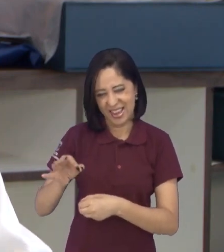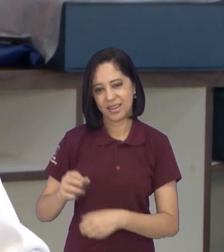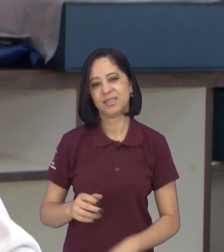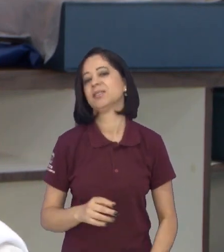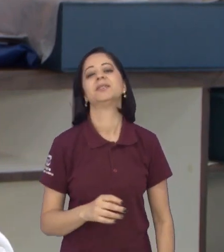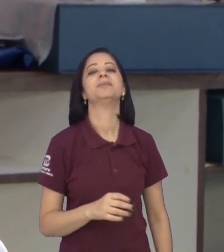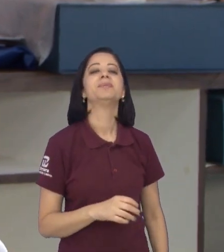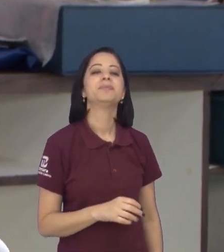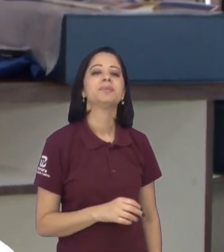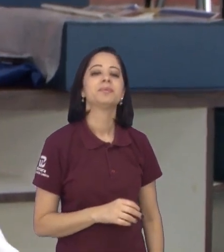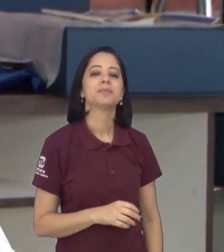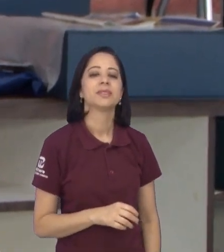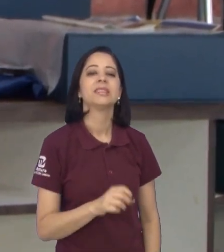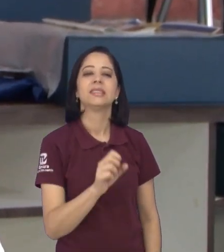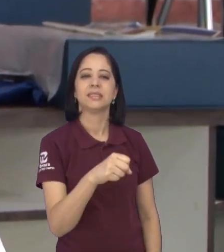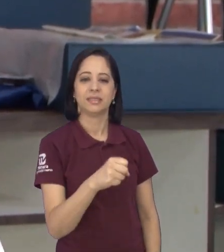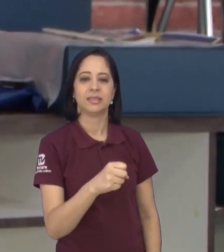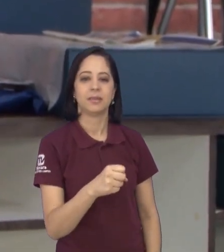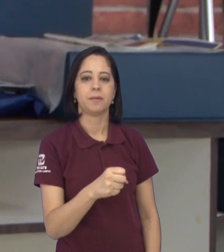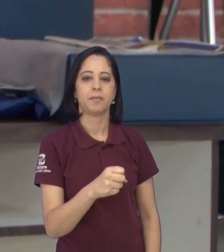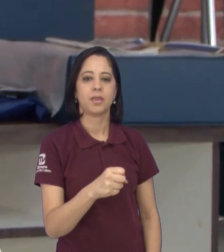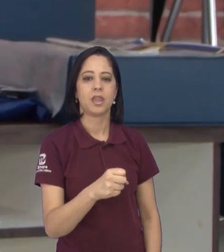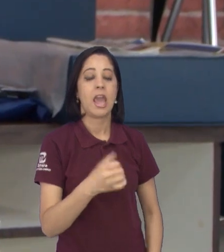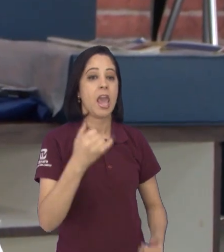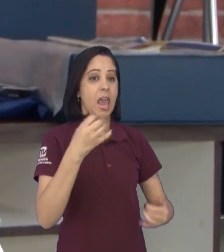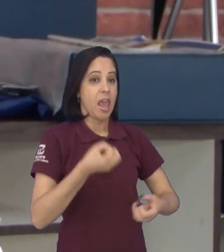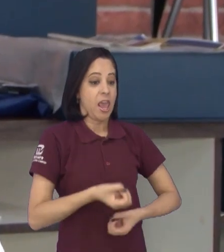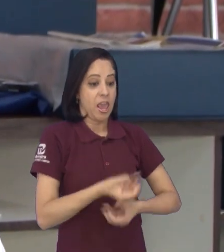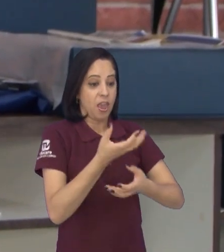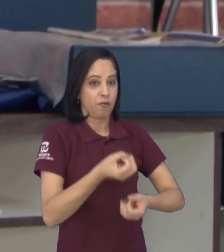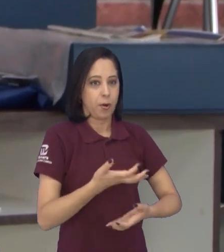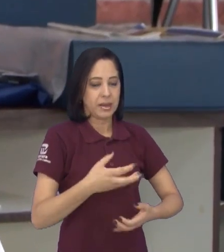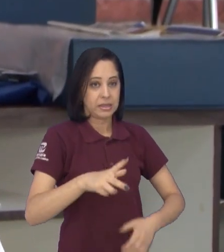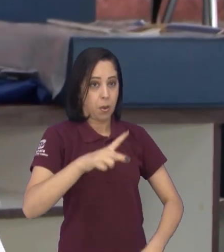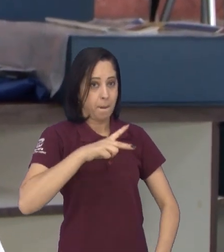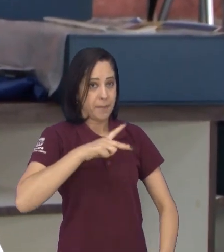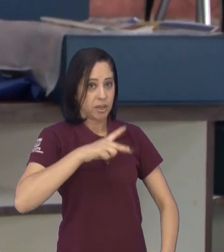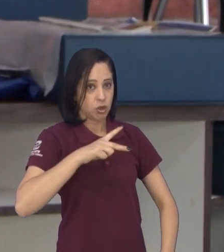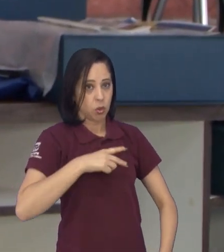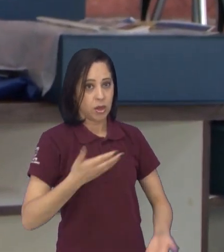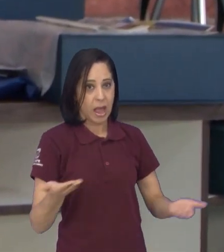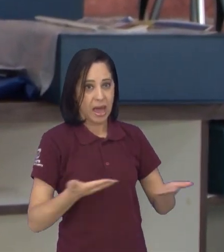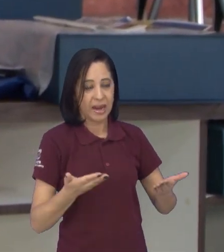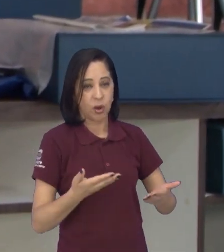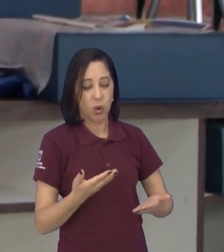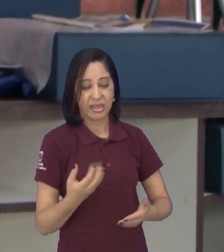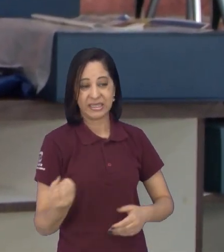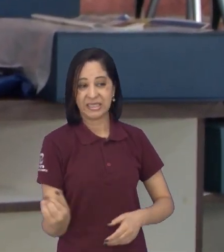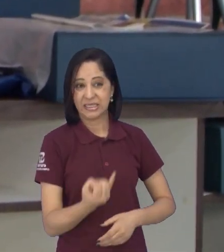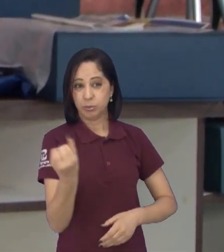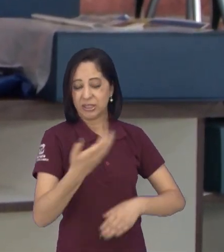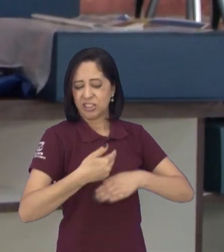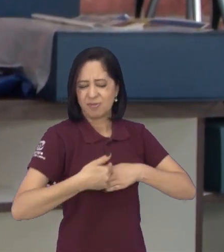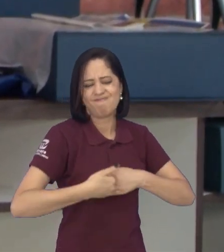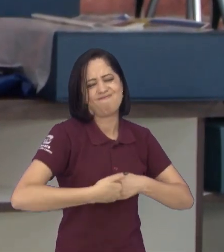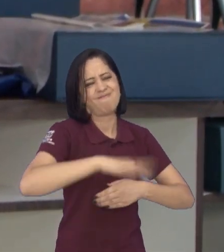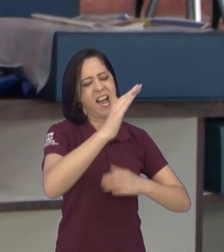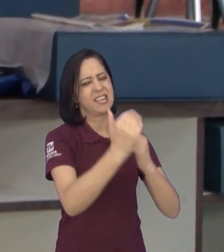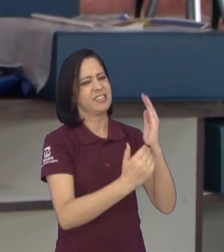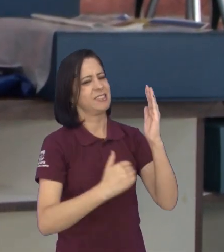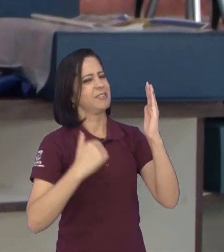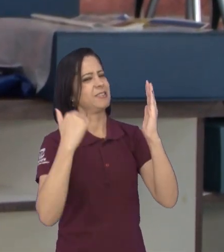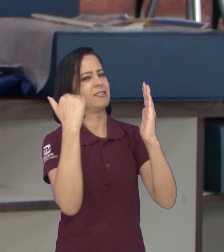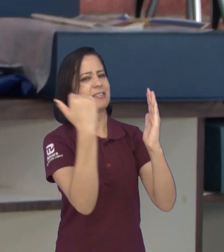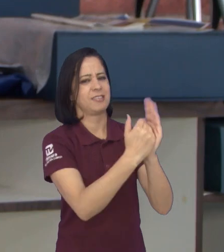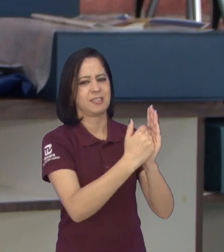Olá. Os dados pessoais são o novo petróleo do mundo. Através deles existe